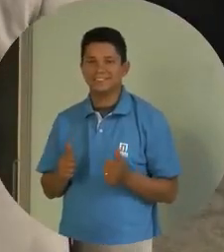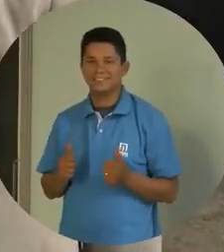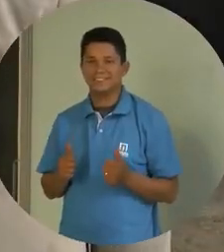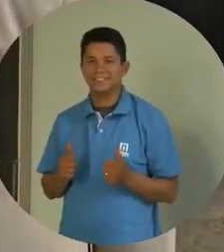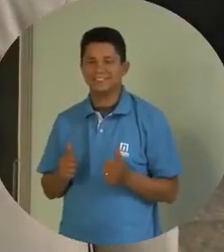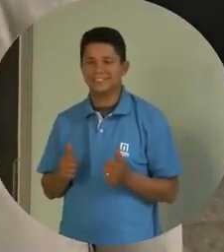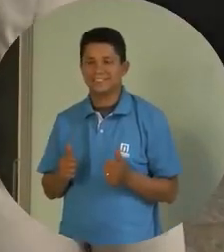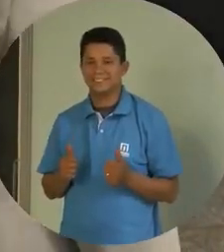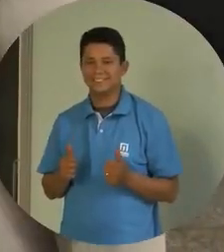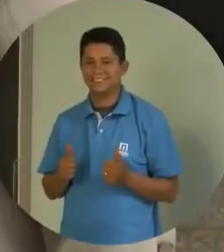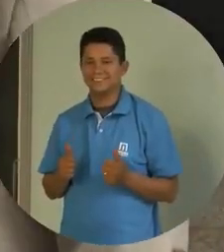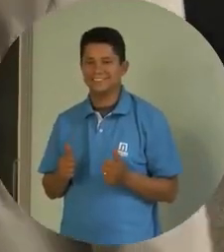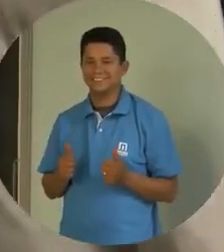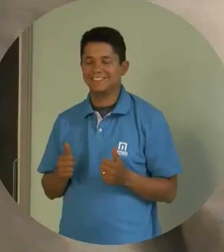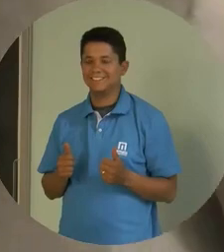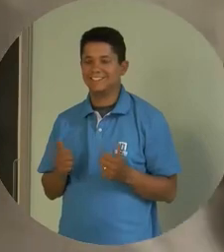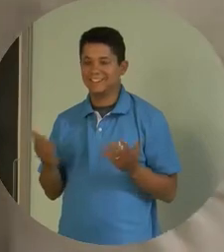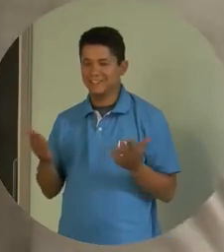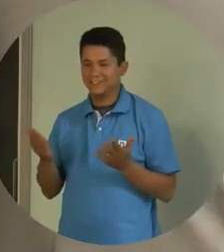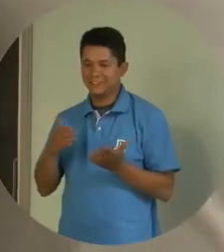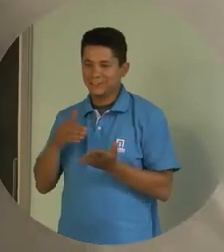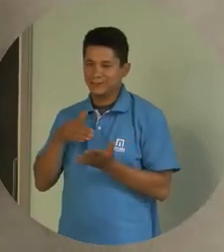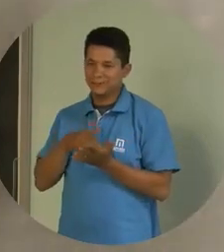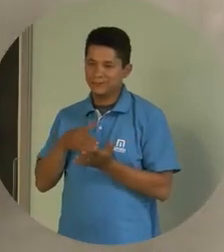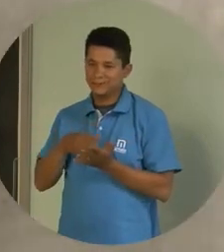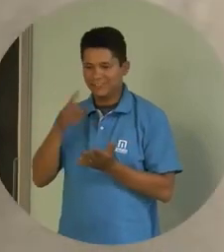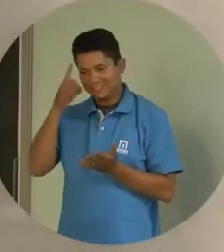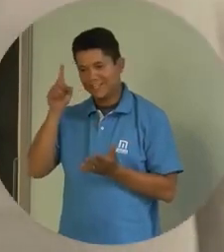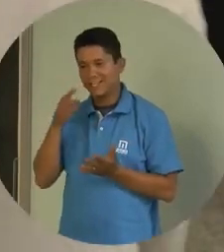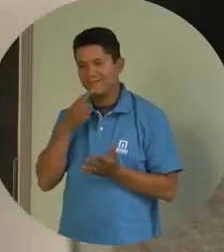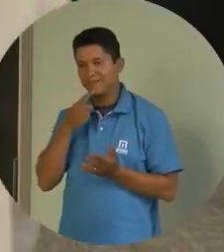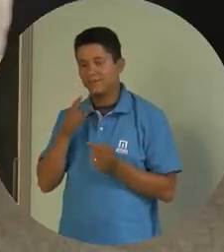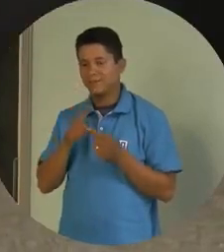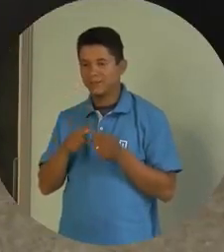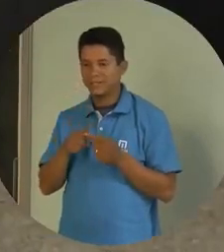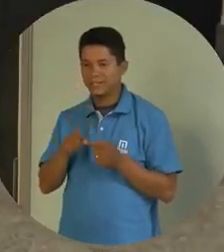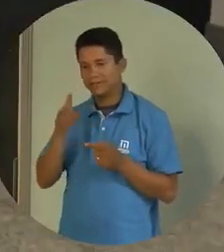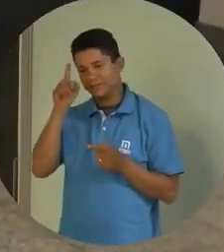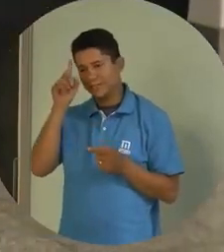Vamos começar nosso último dia de semana técnica, né?